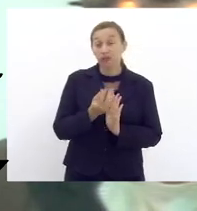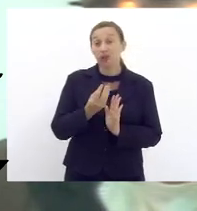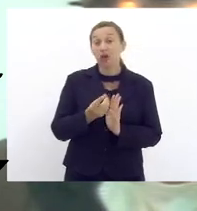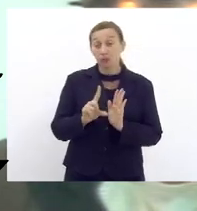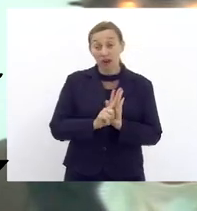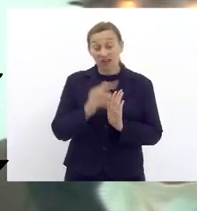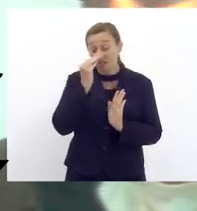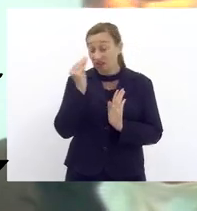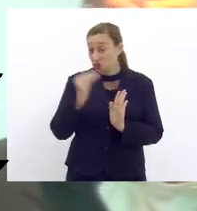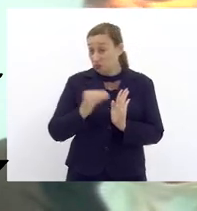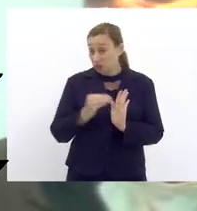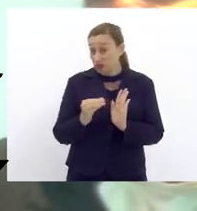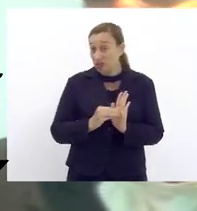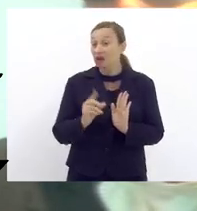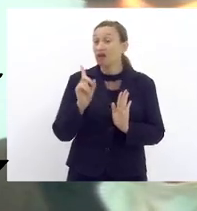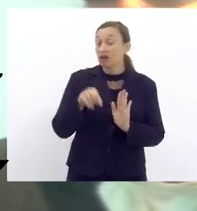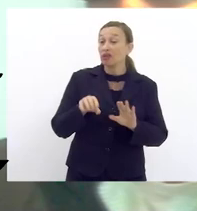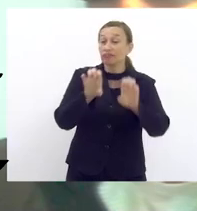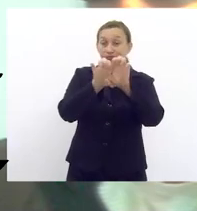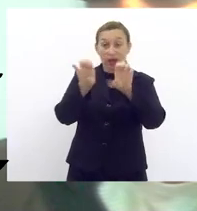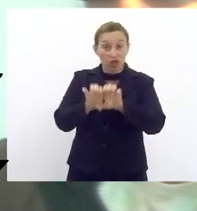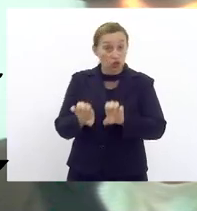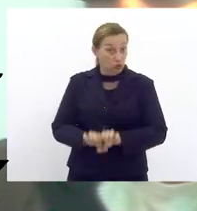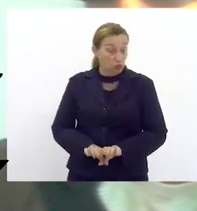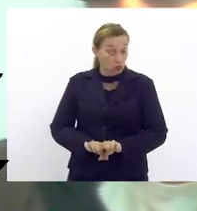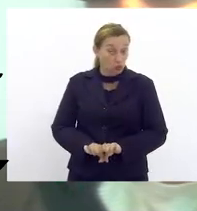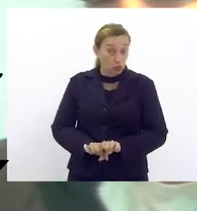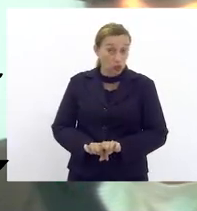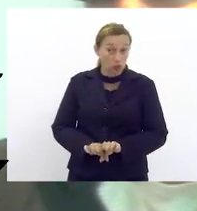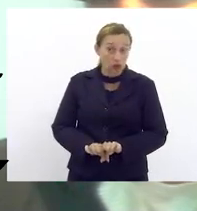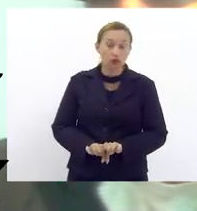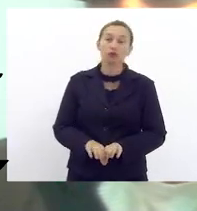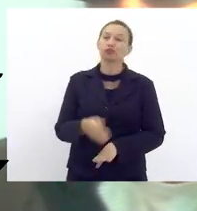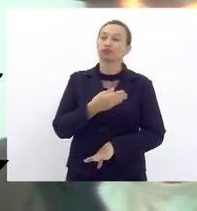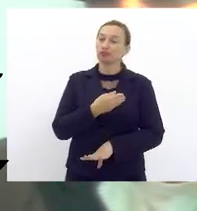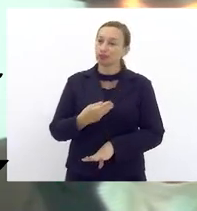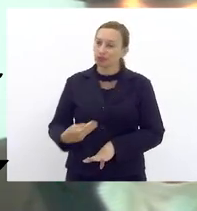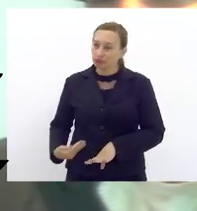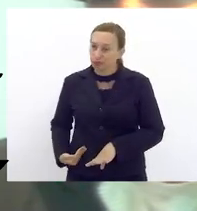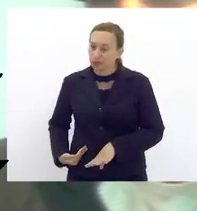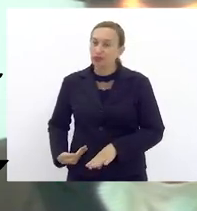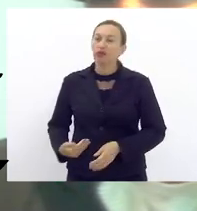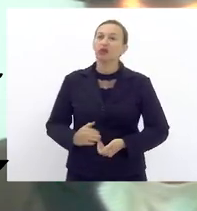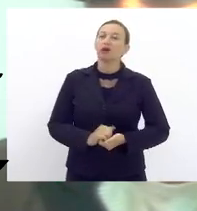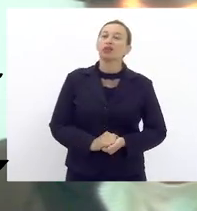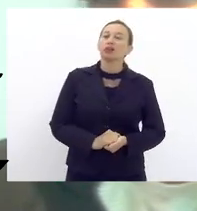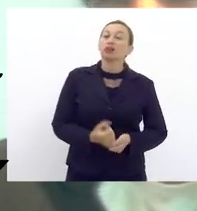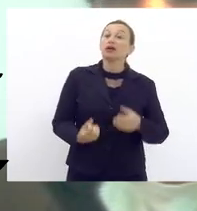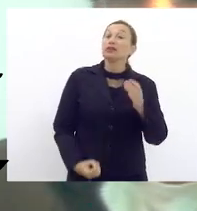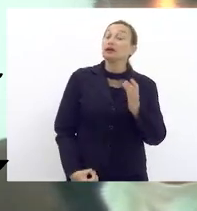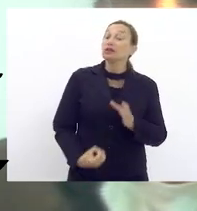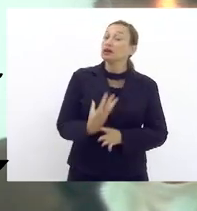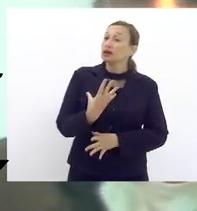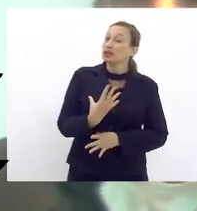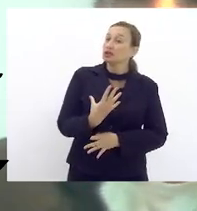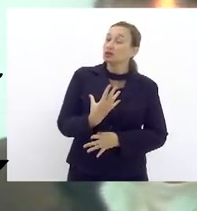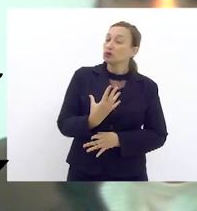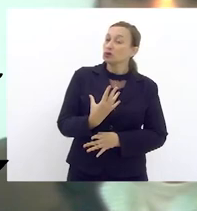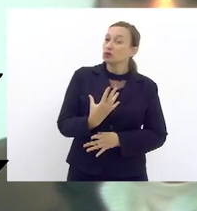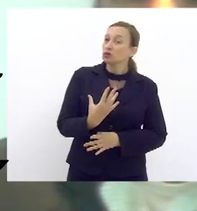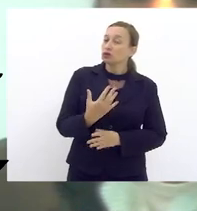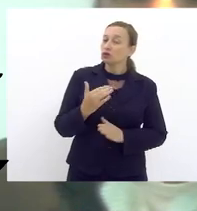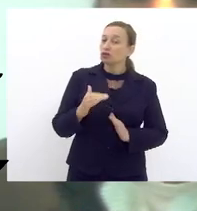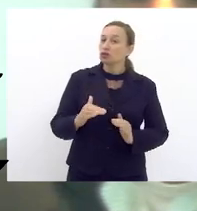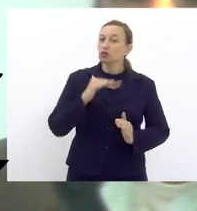prever na estrutura do governo a criação da